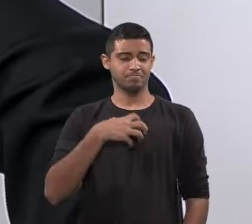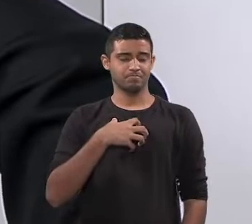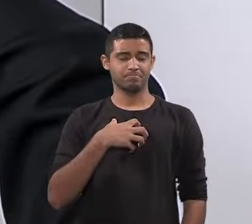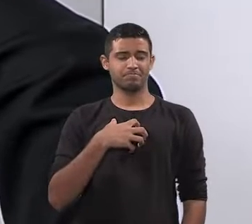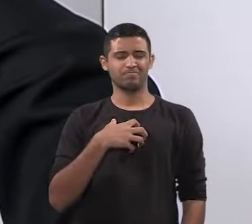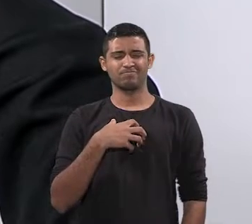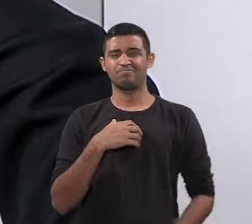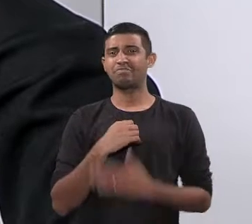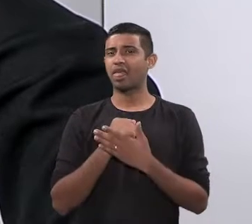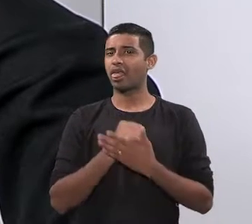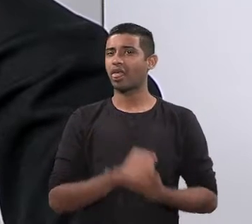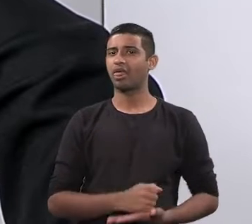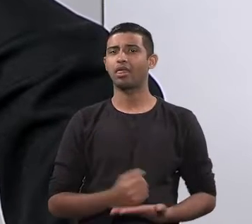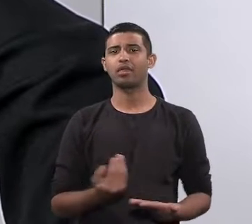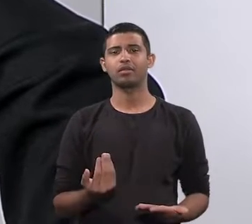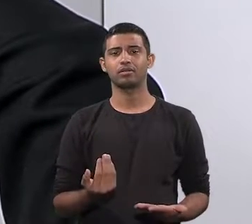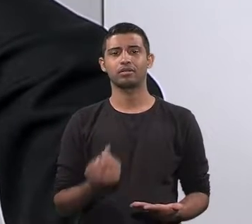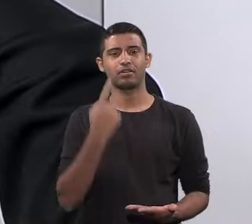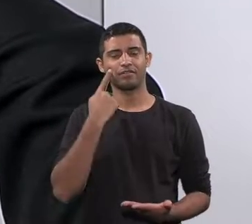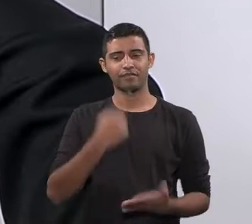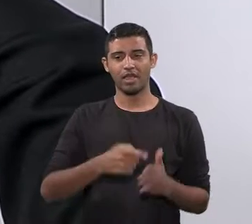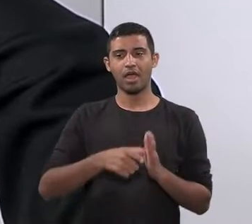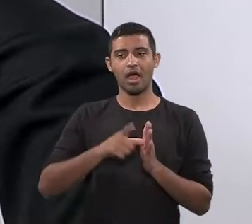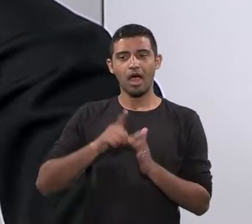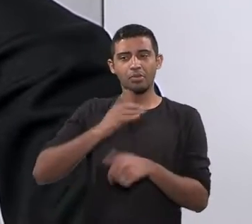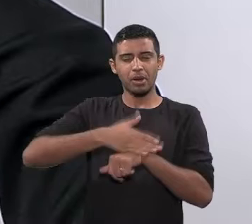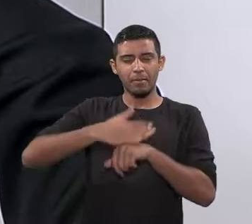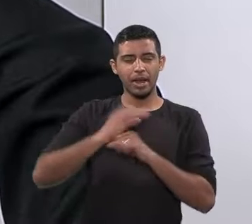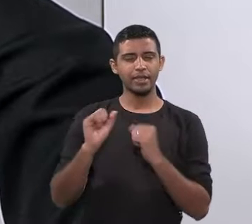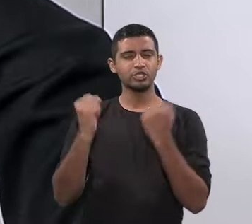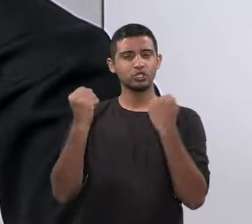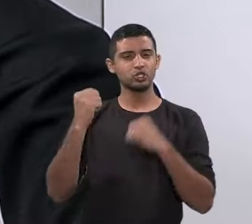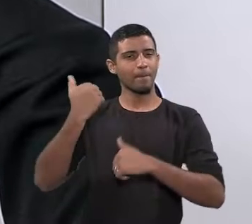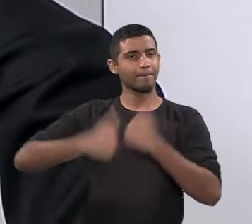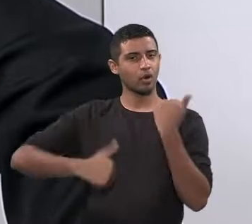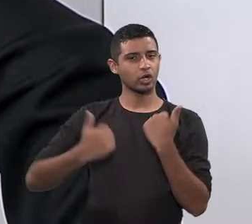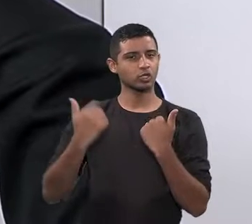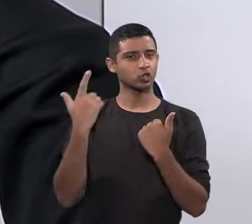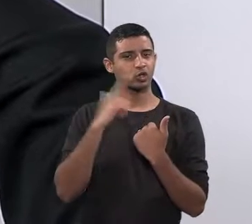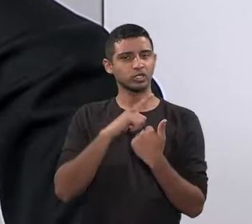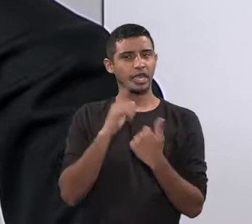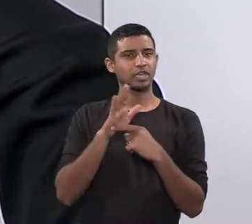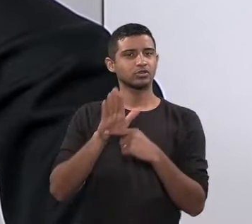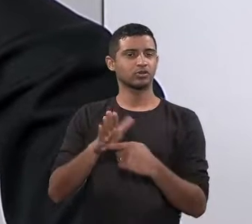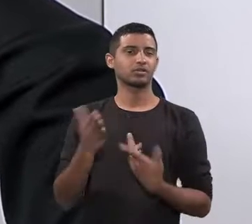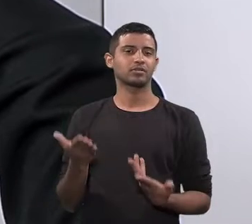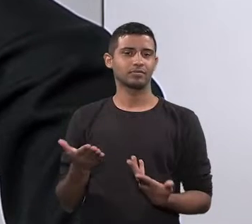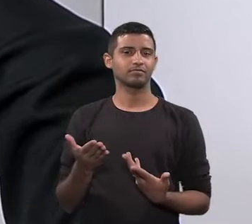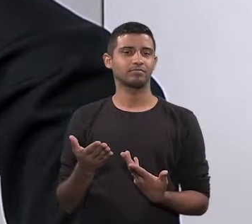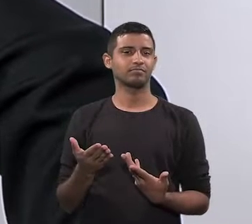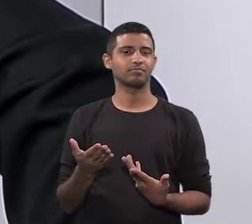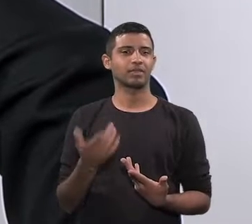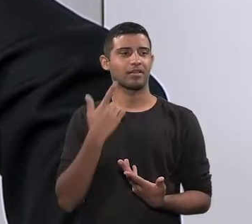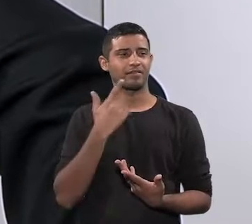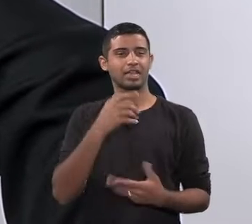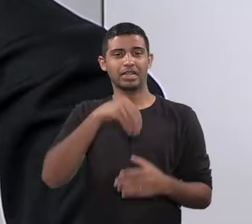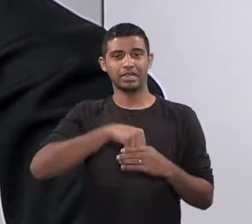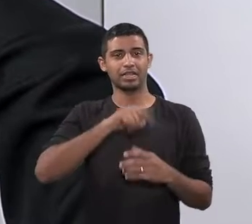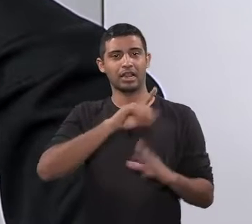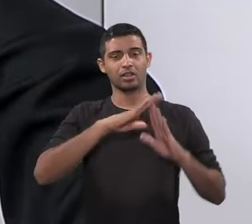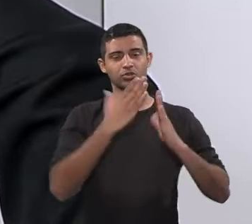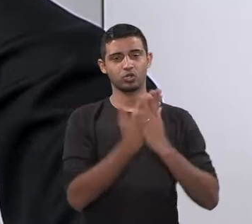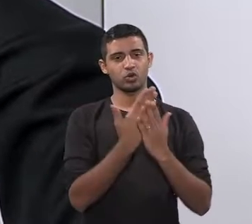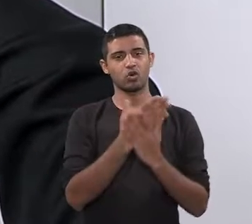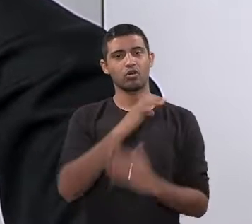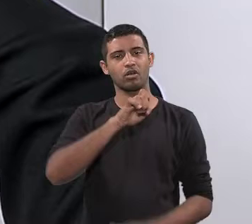pesava. E o esporte trabalha muito isso. Então a gente faz um acompanhamento muito grande. Uma coisa bem legal dentro do